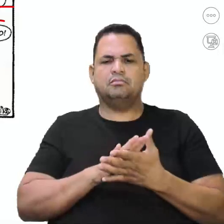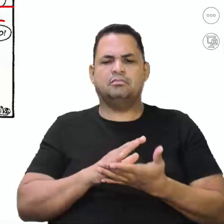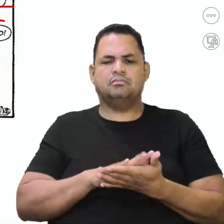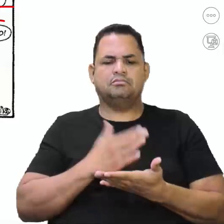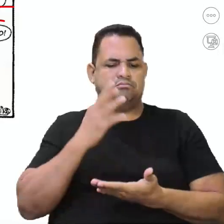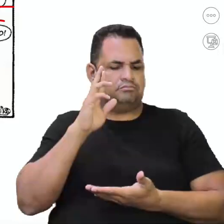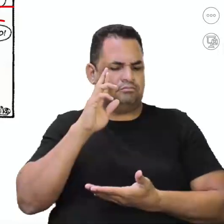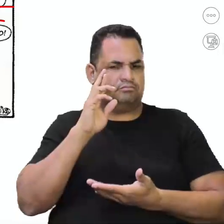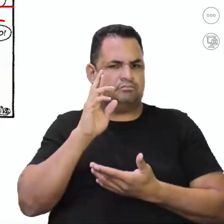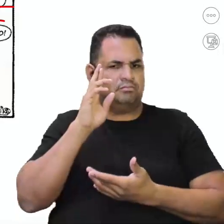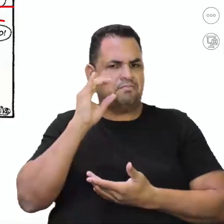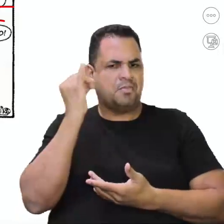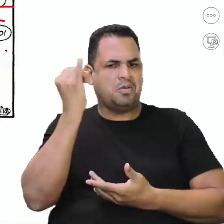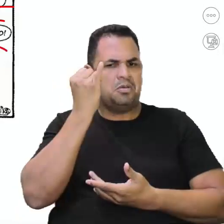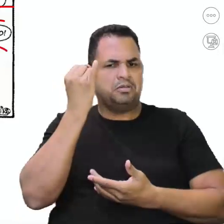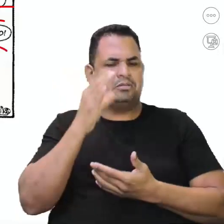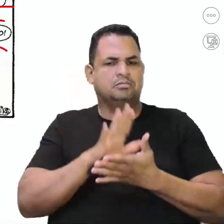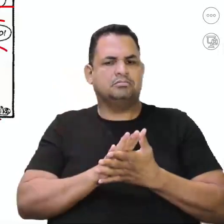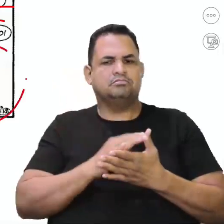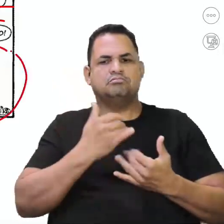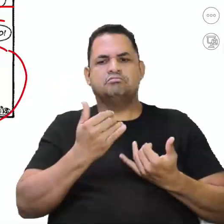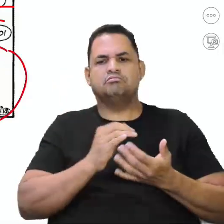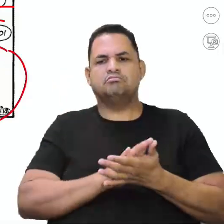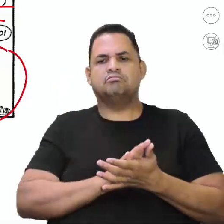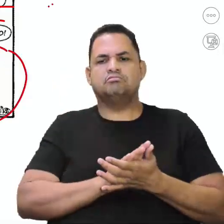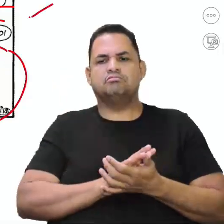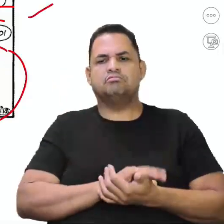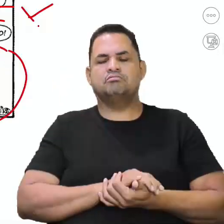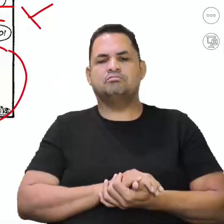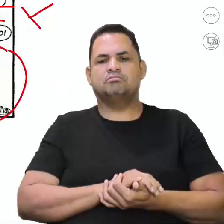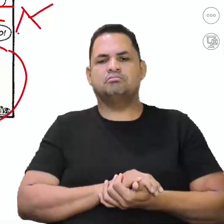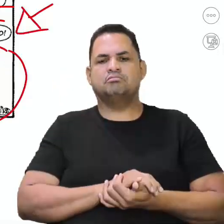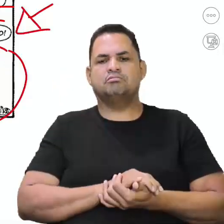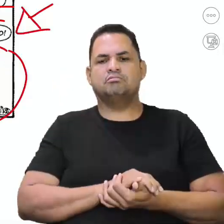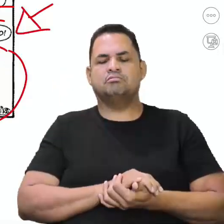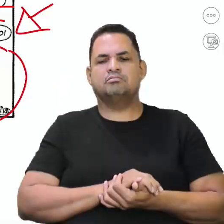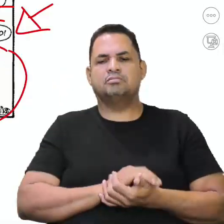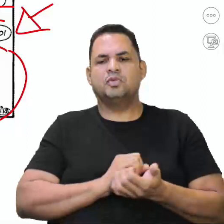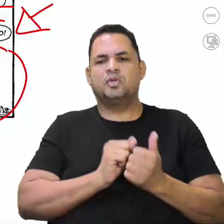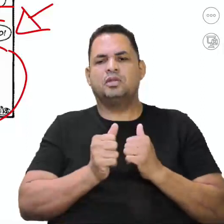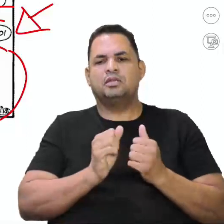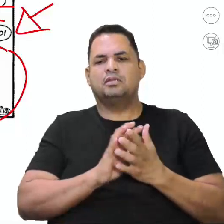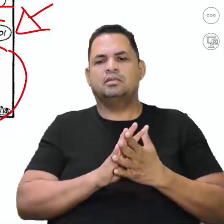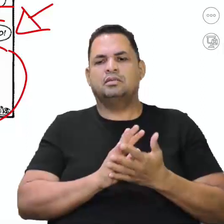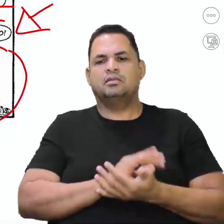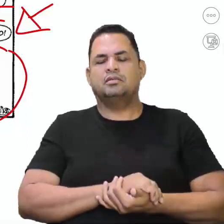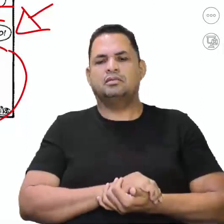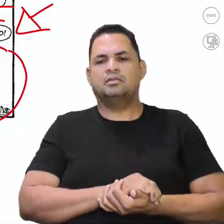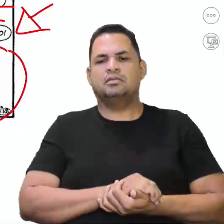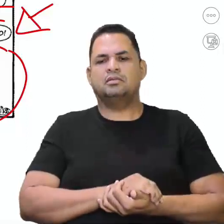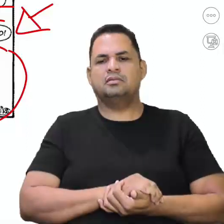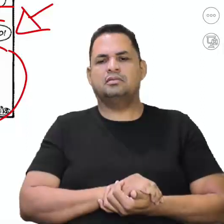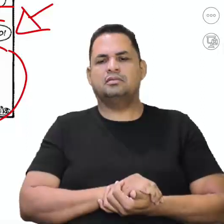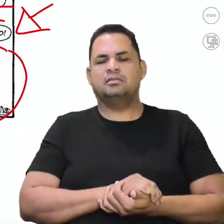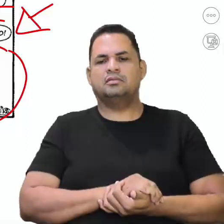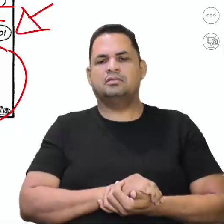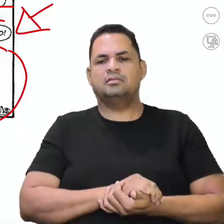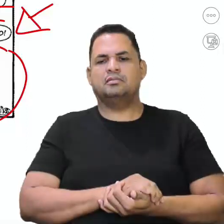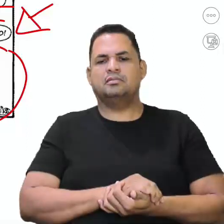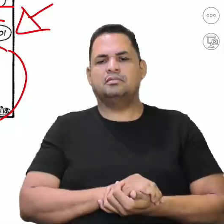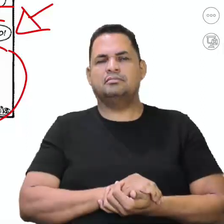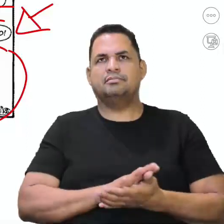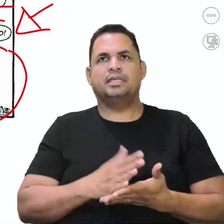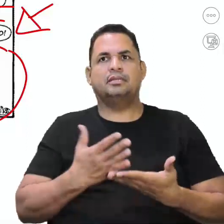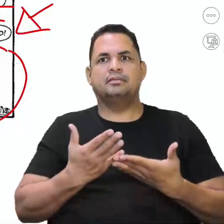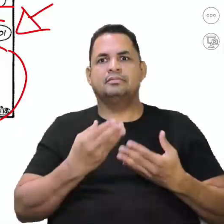bridge, não jogam? Aí olha a expressão da Mafalda aqui e o que ela diz. My Lord, ou seja,